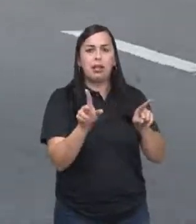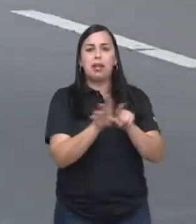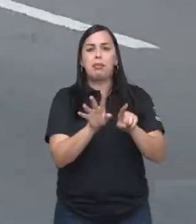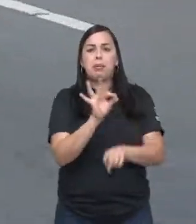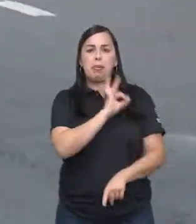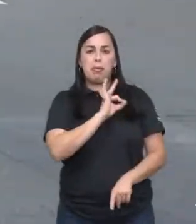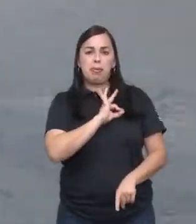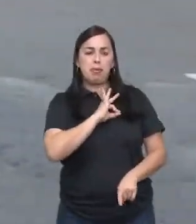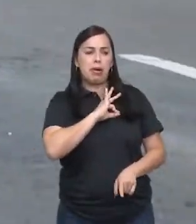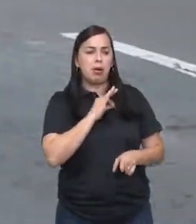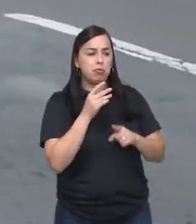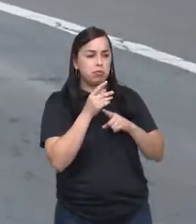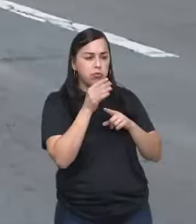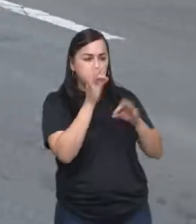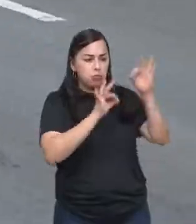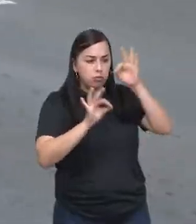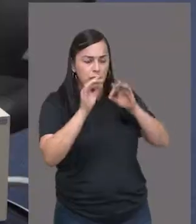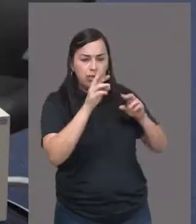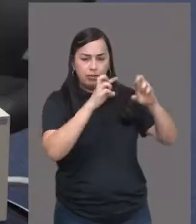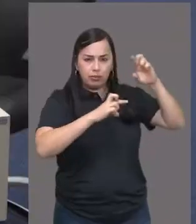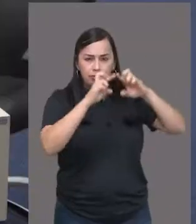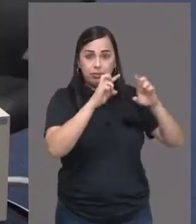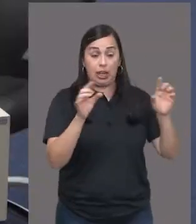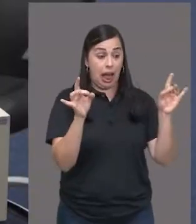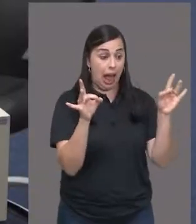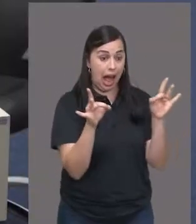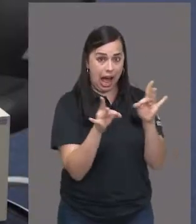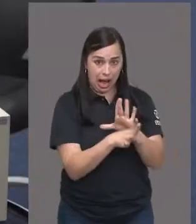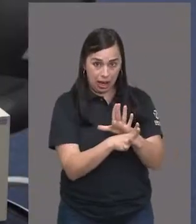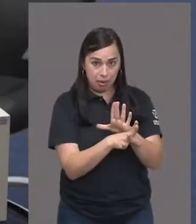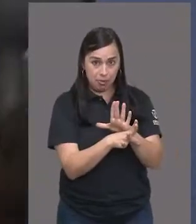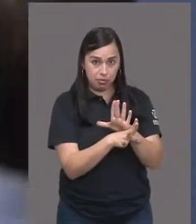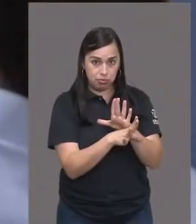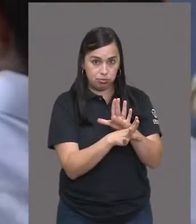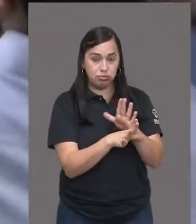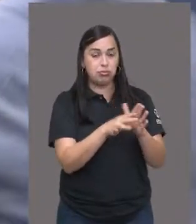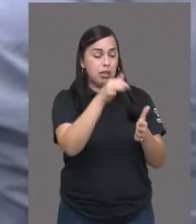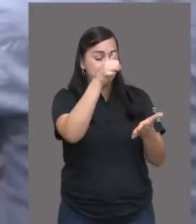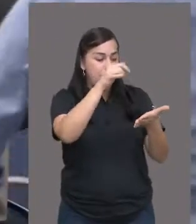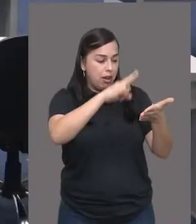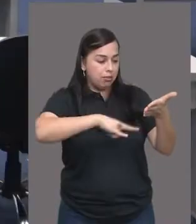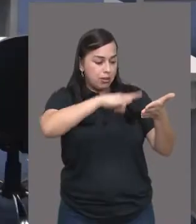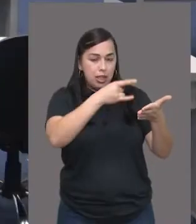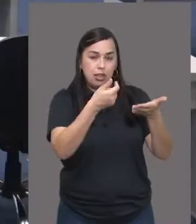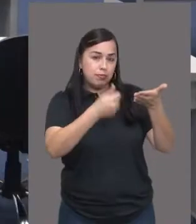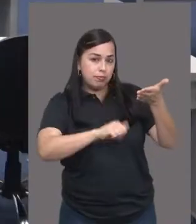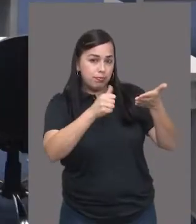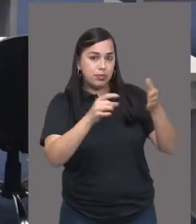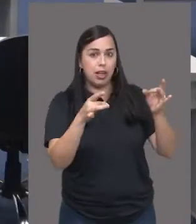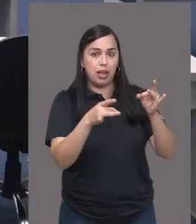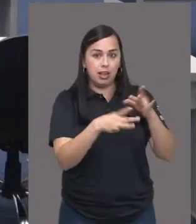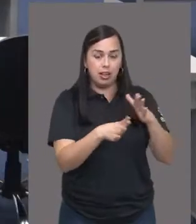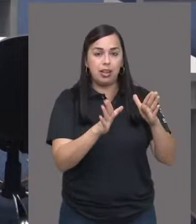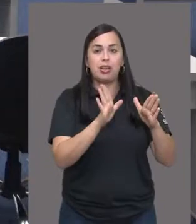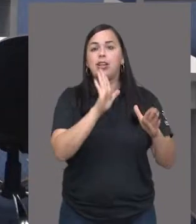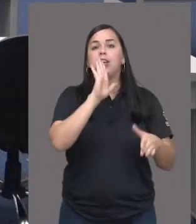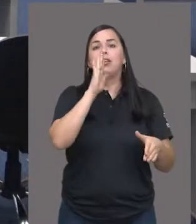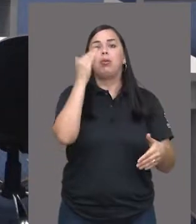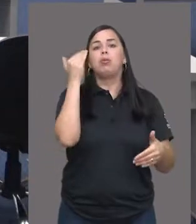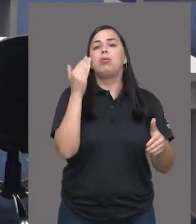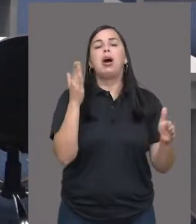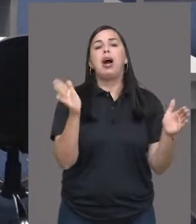rondas policiais em alguns bairros. Encerrado o processo de análise dos documentos, os parlamentares